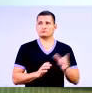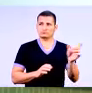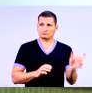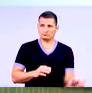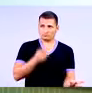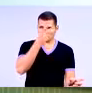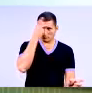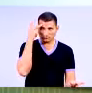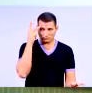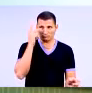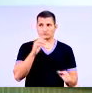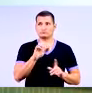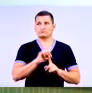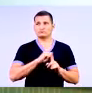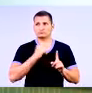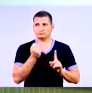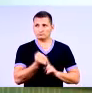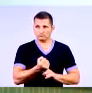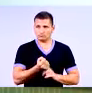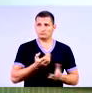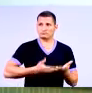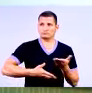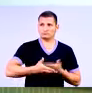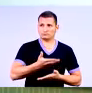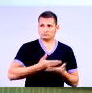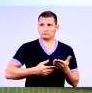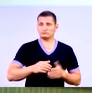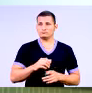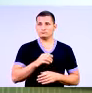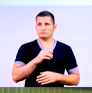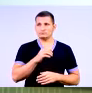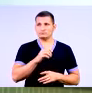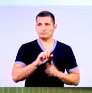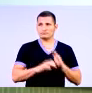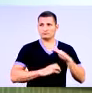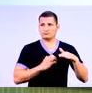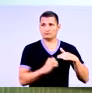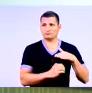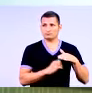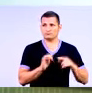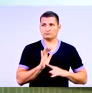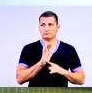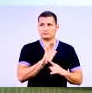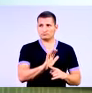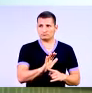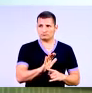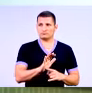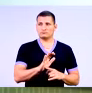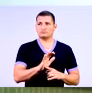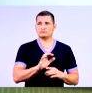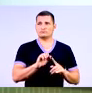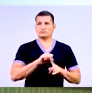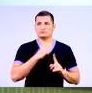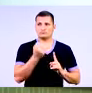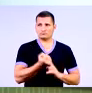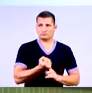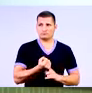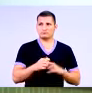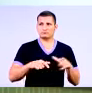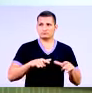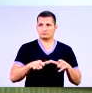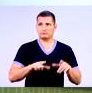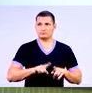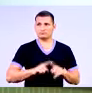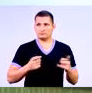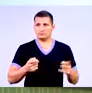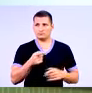à sociedade, quando a empresa oferece para a sociedade um serviço e essa empresa não oferece. Então, ela está